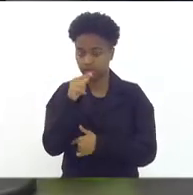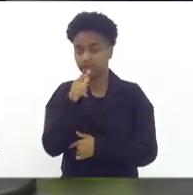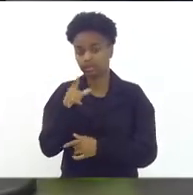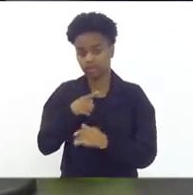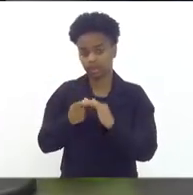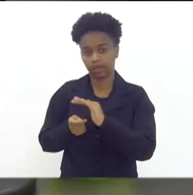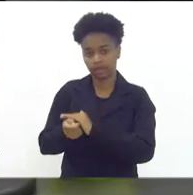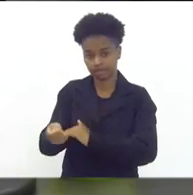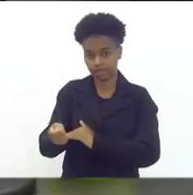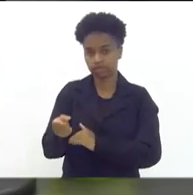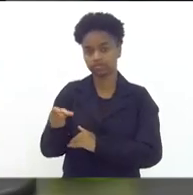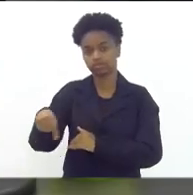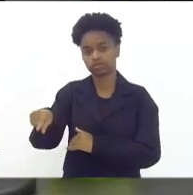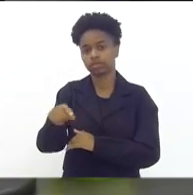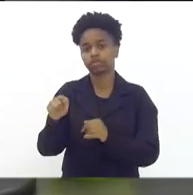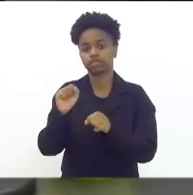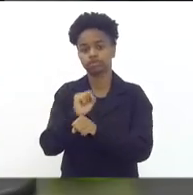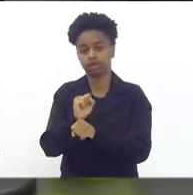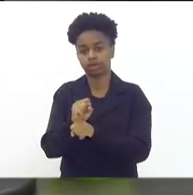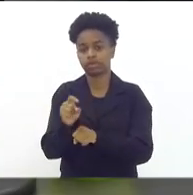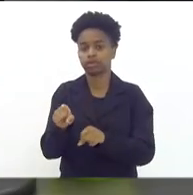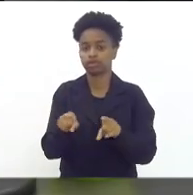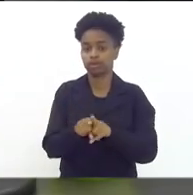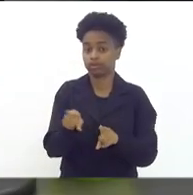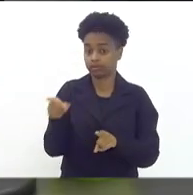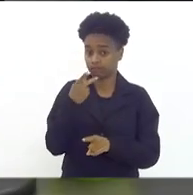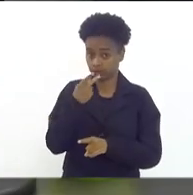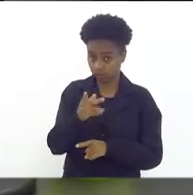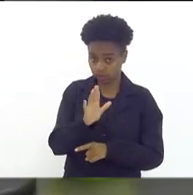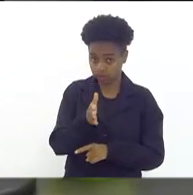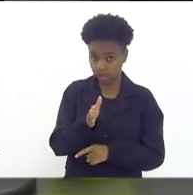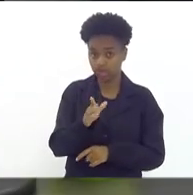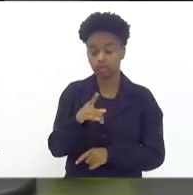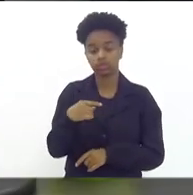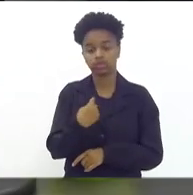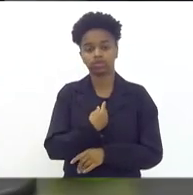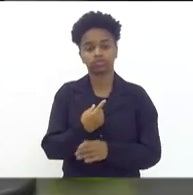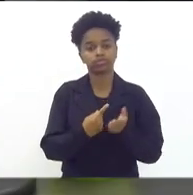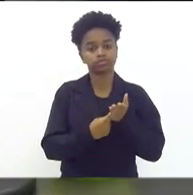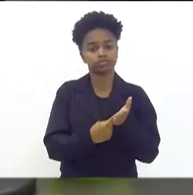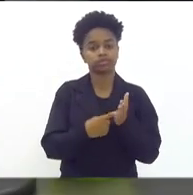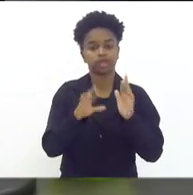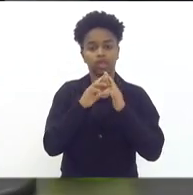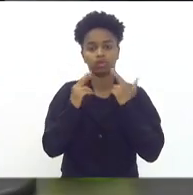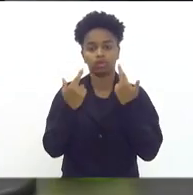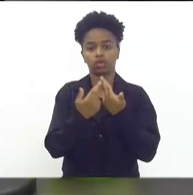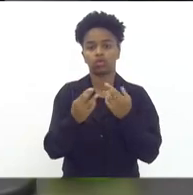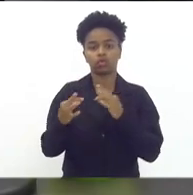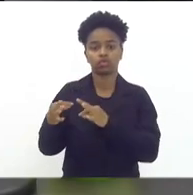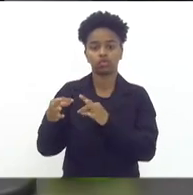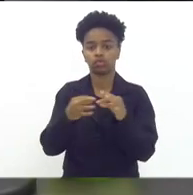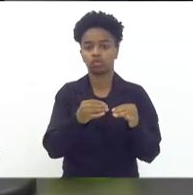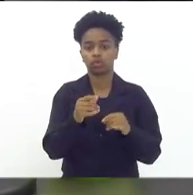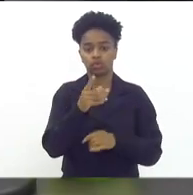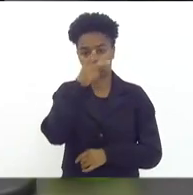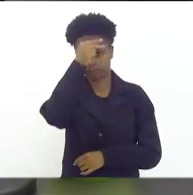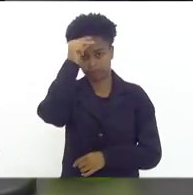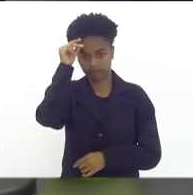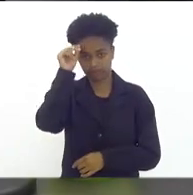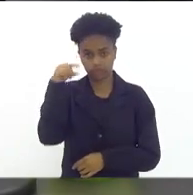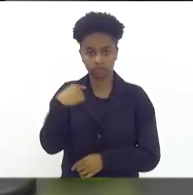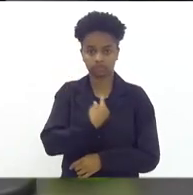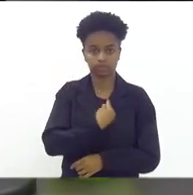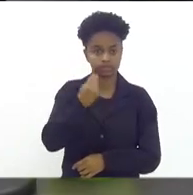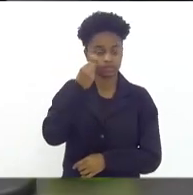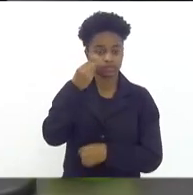investimentos que estão esperando Como eu disse o senhor a gente está programando uma uma reunião com todos os prefeitos para a gente poder explicar